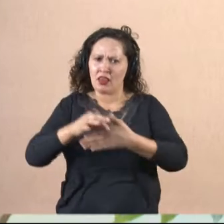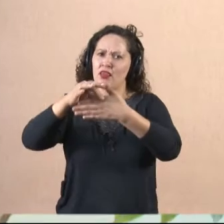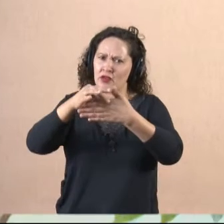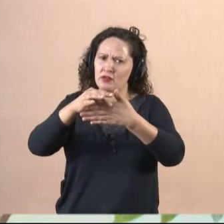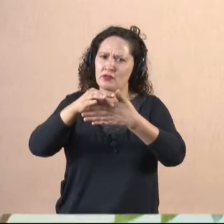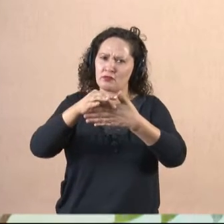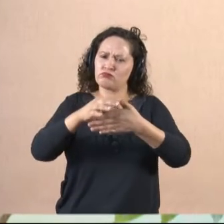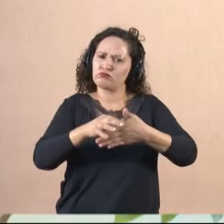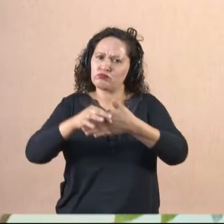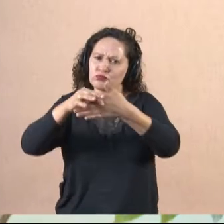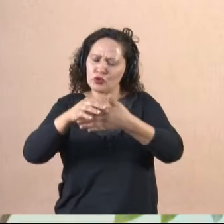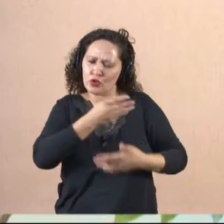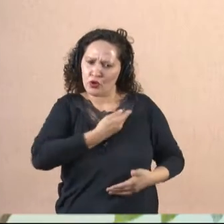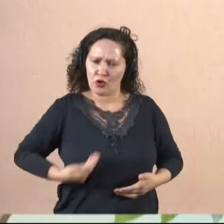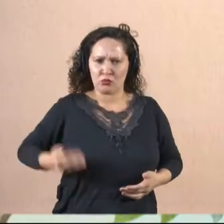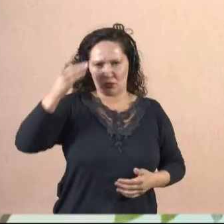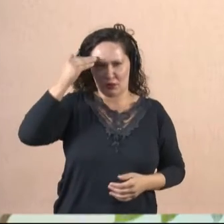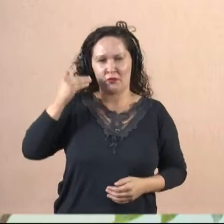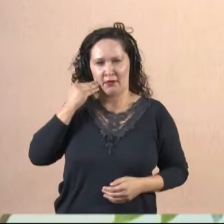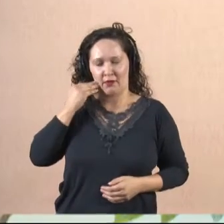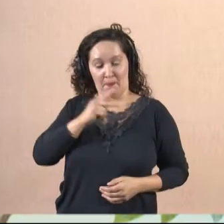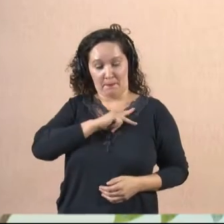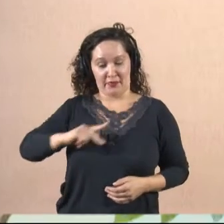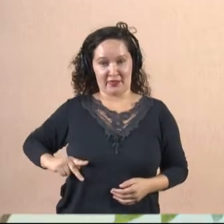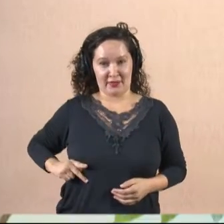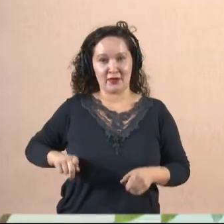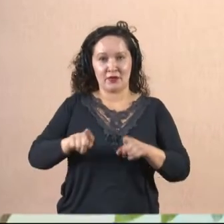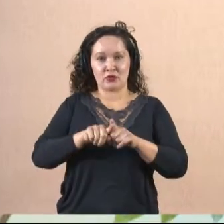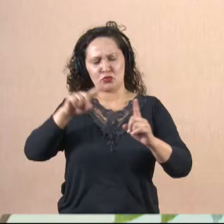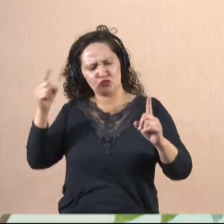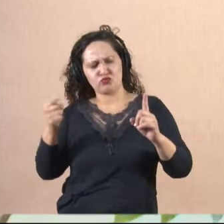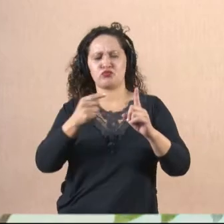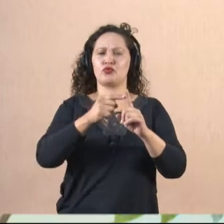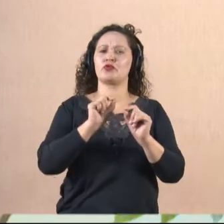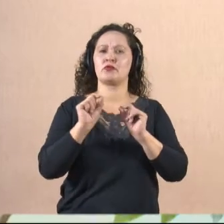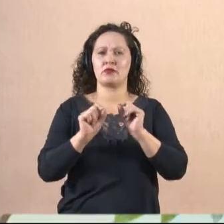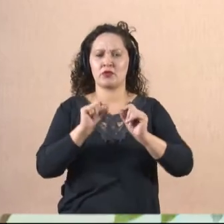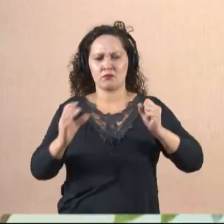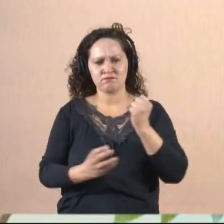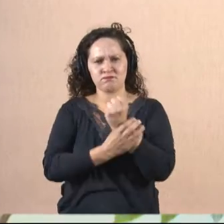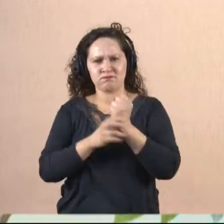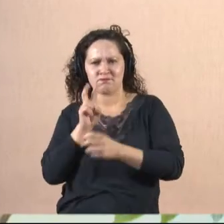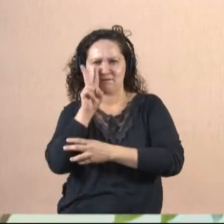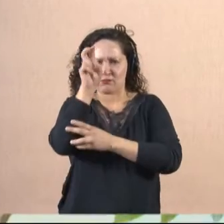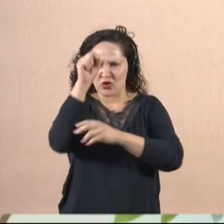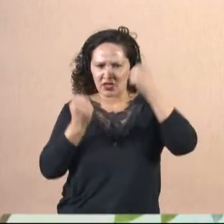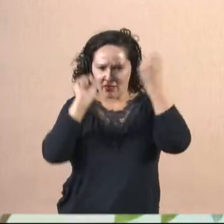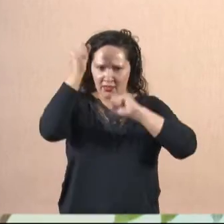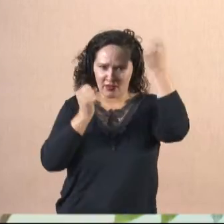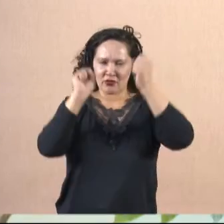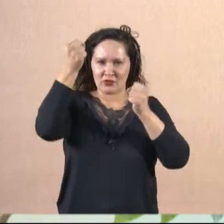do senhor presidente da república da correia e como objetivo de fortalecer as